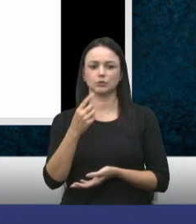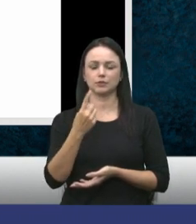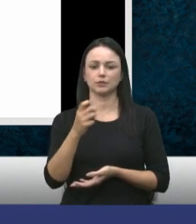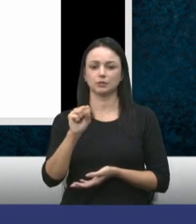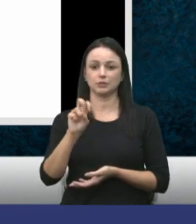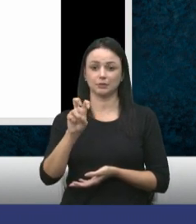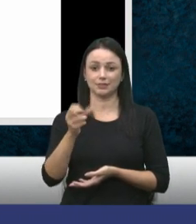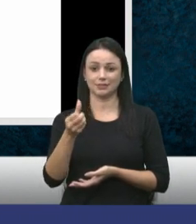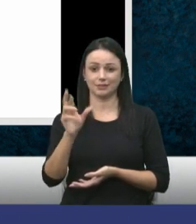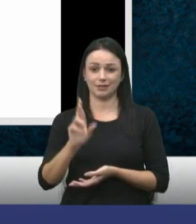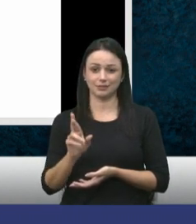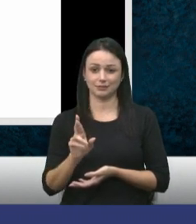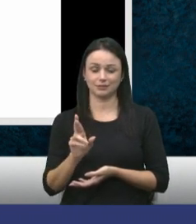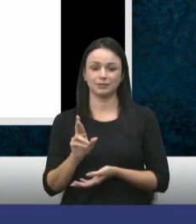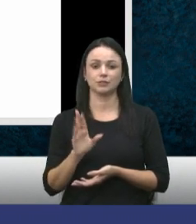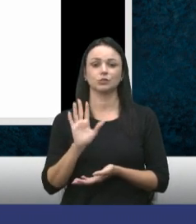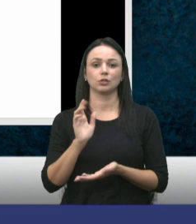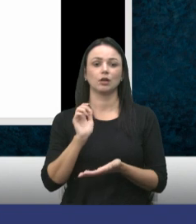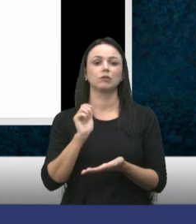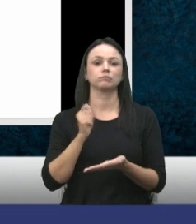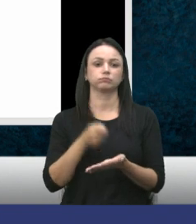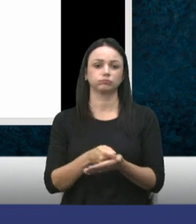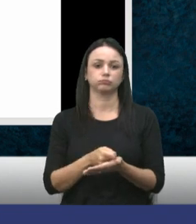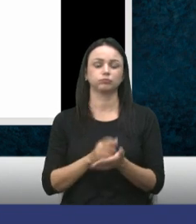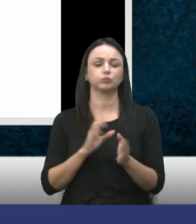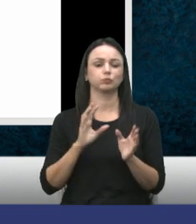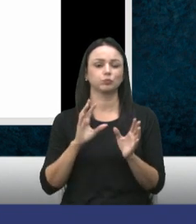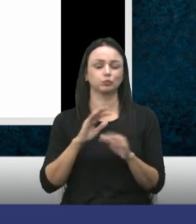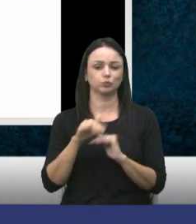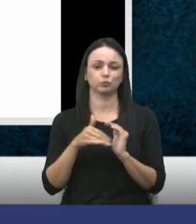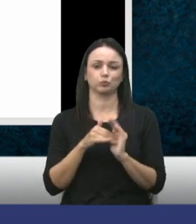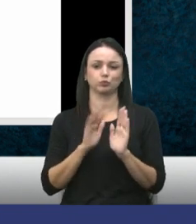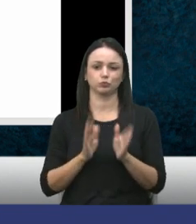21.488.156, totalmente liquidado e totalmente pago.